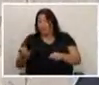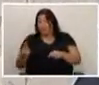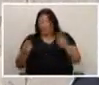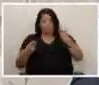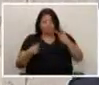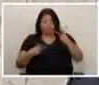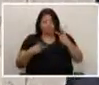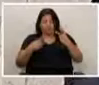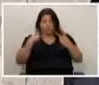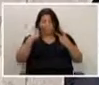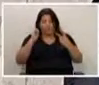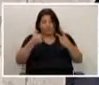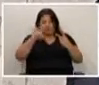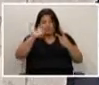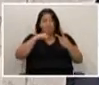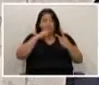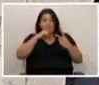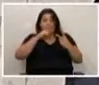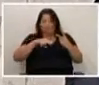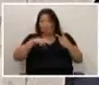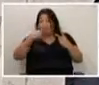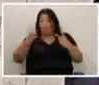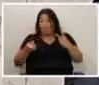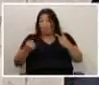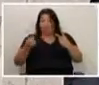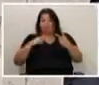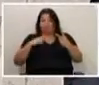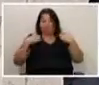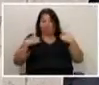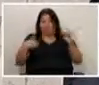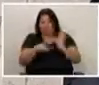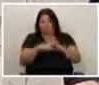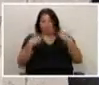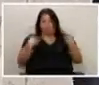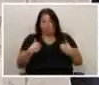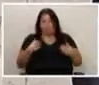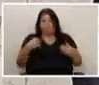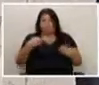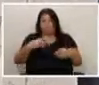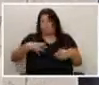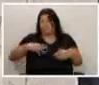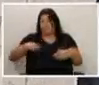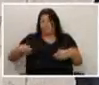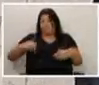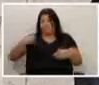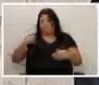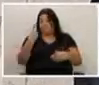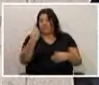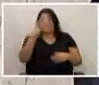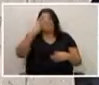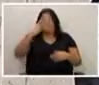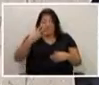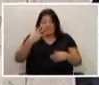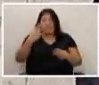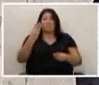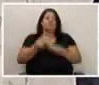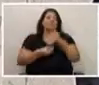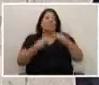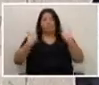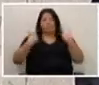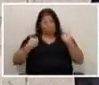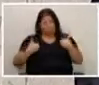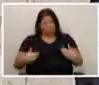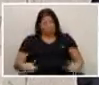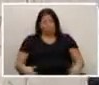pais, do cabo e do sargento, que estavam de pijama, havia o corpo do menino menor de 13 anos de idade, que ele estava